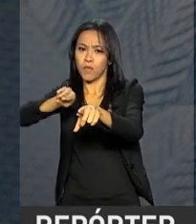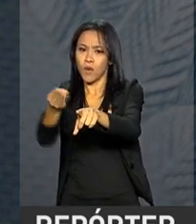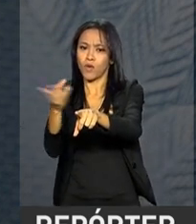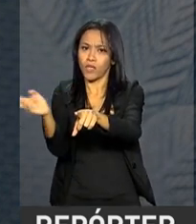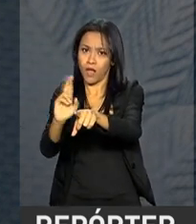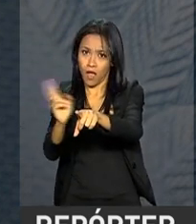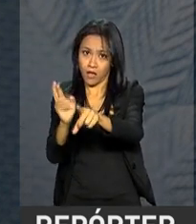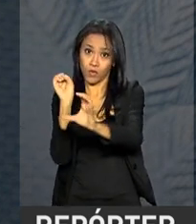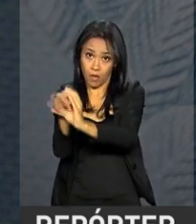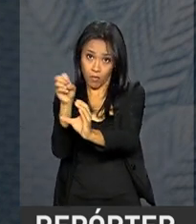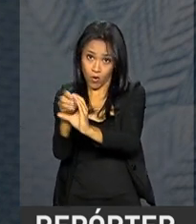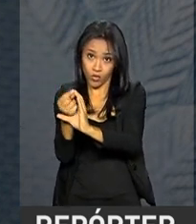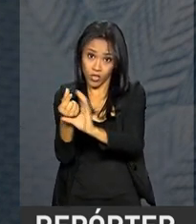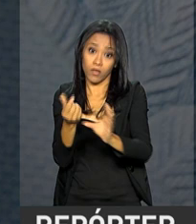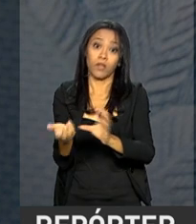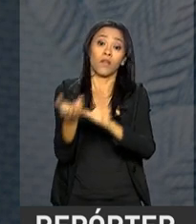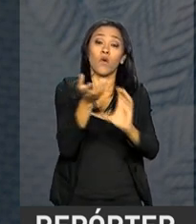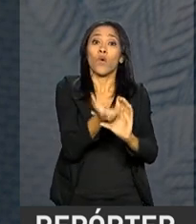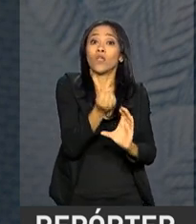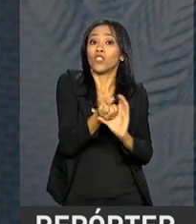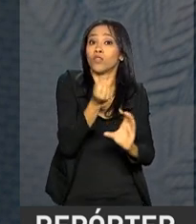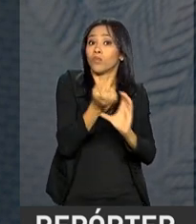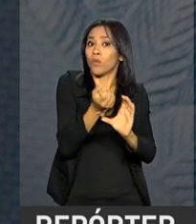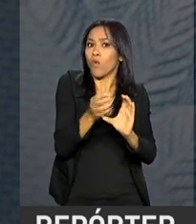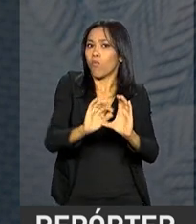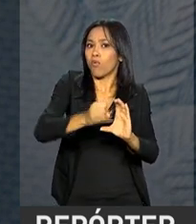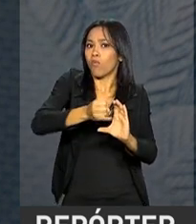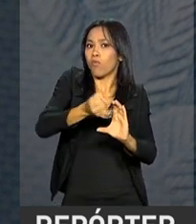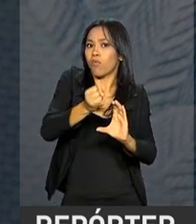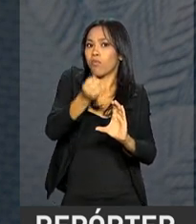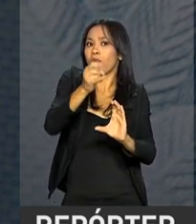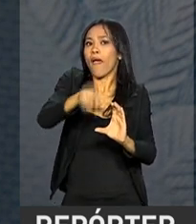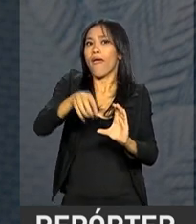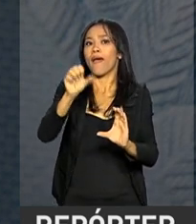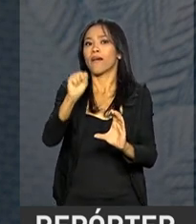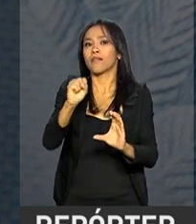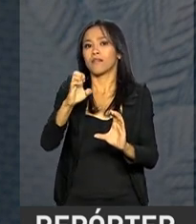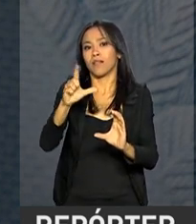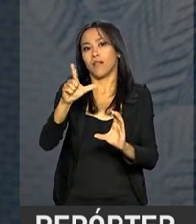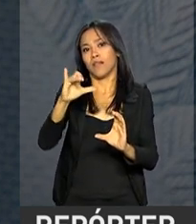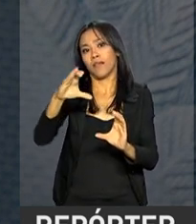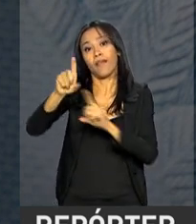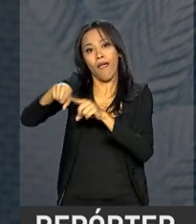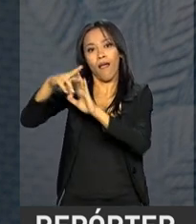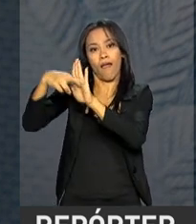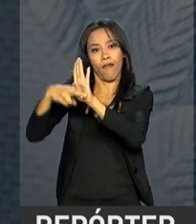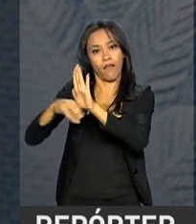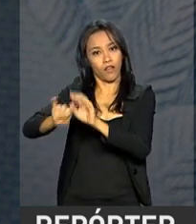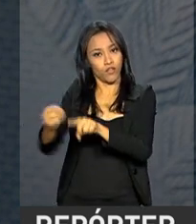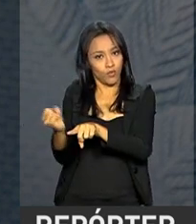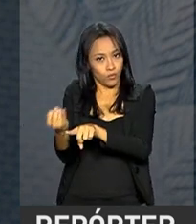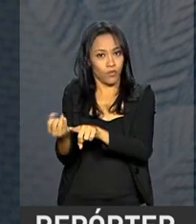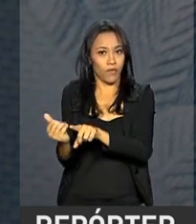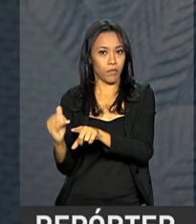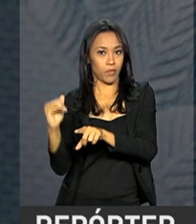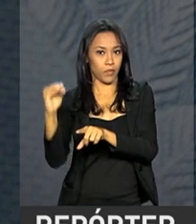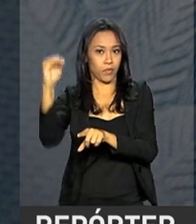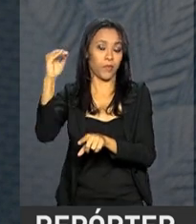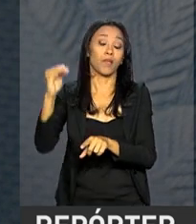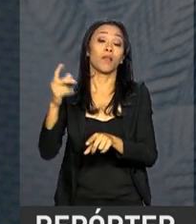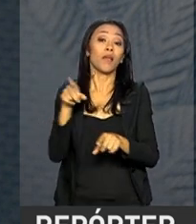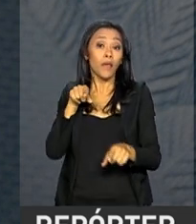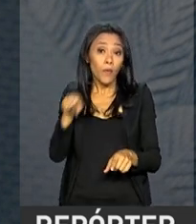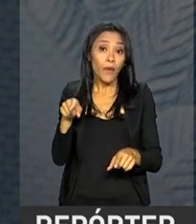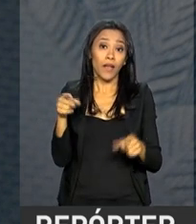reais o rendimento da poupança é calculado de acordo com a selic a taxa básica de juros da economia com a